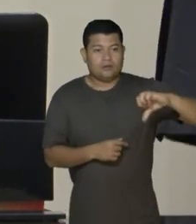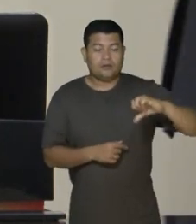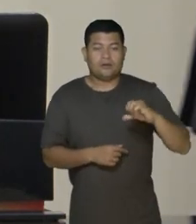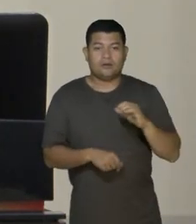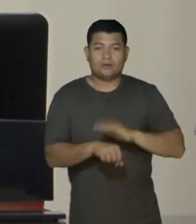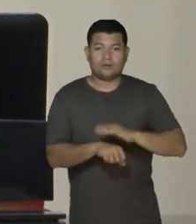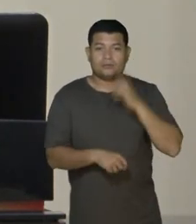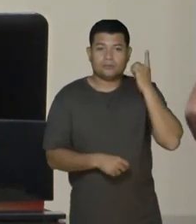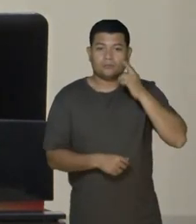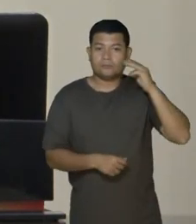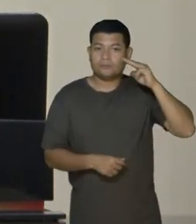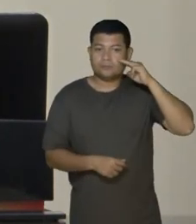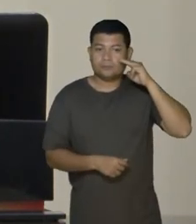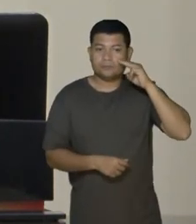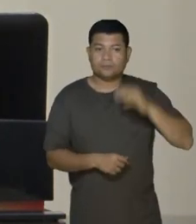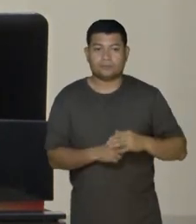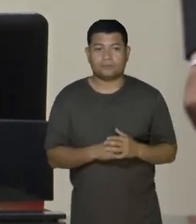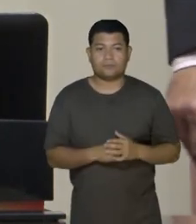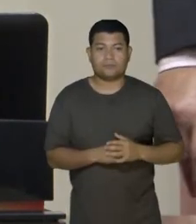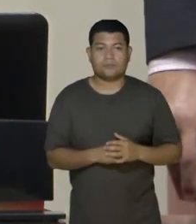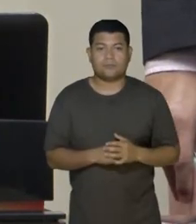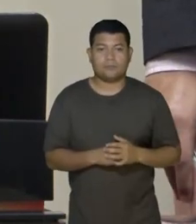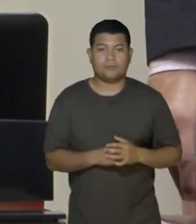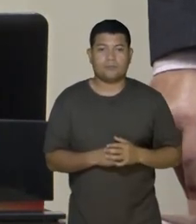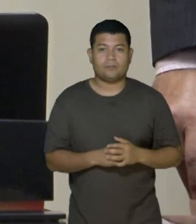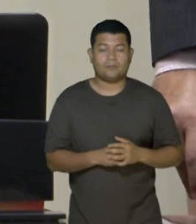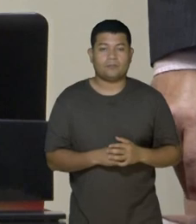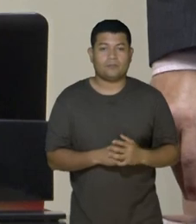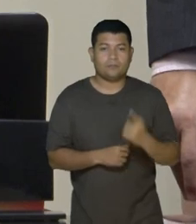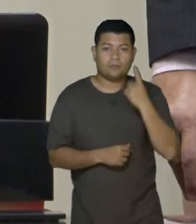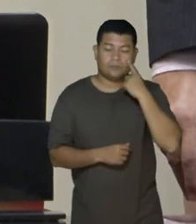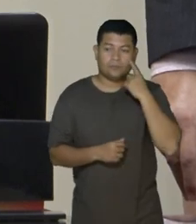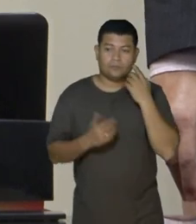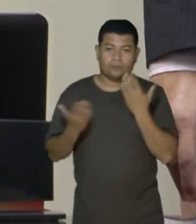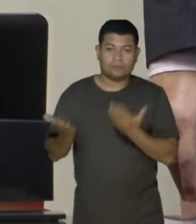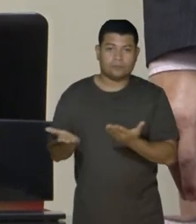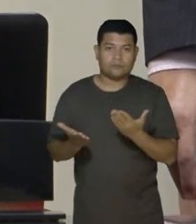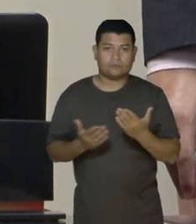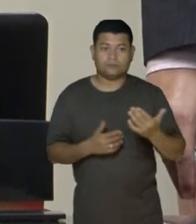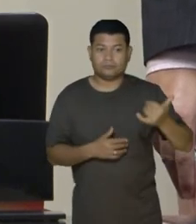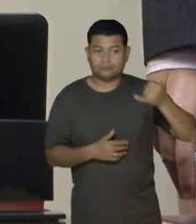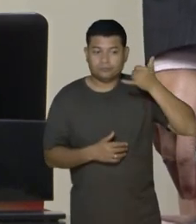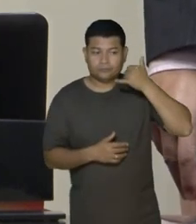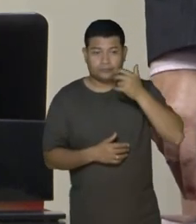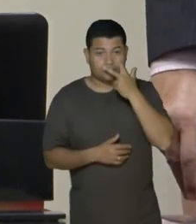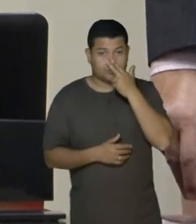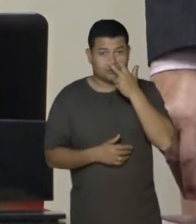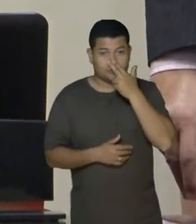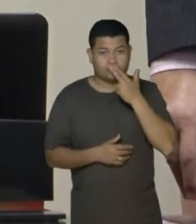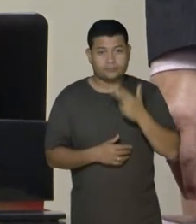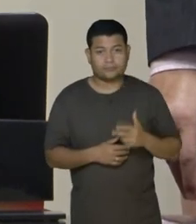Em discussão. Marlene. Vejo a deputada Marlene no telefone.